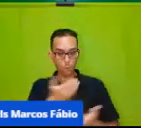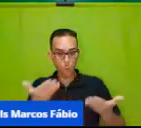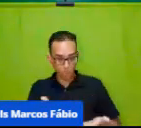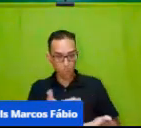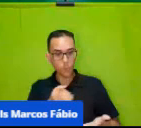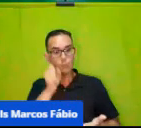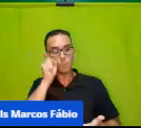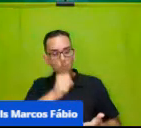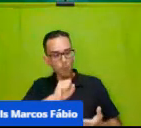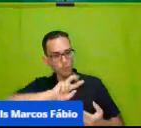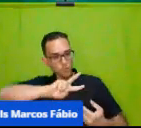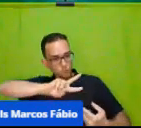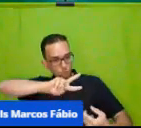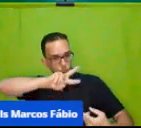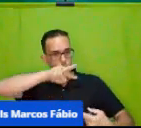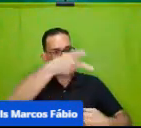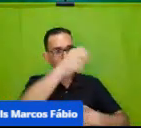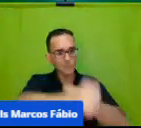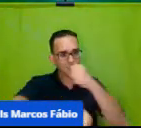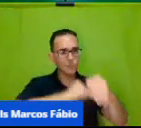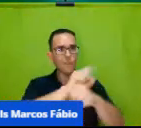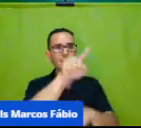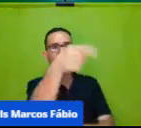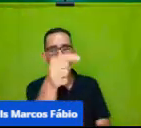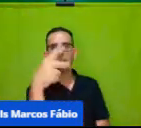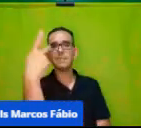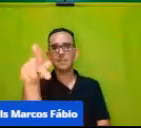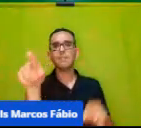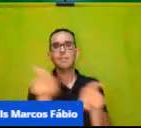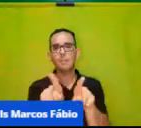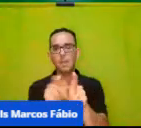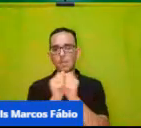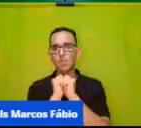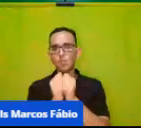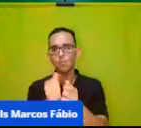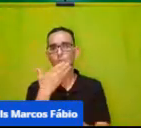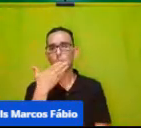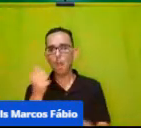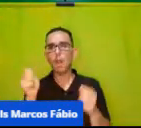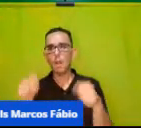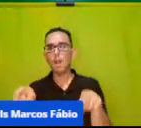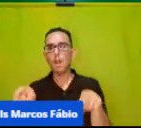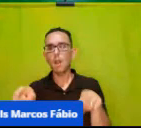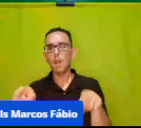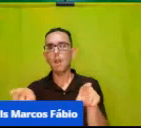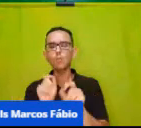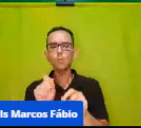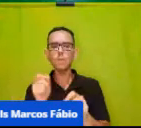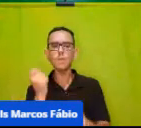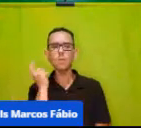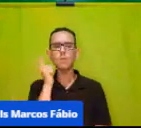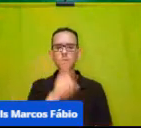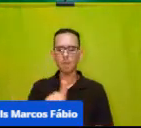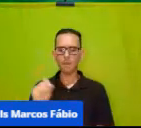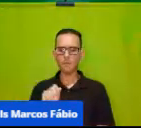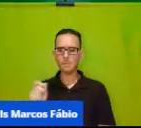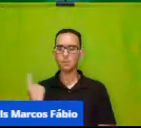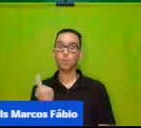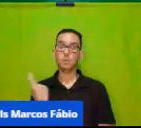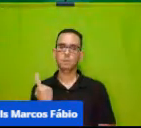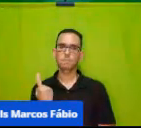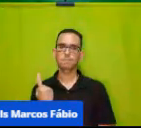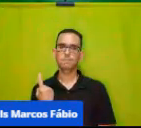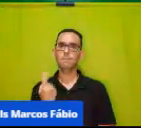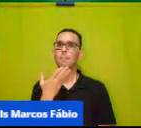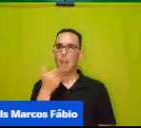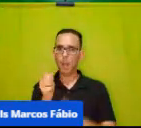ideias são compartilhadas, a gente constrói junto, e junto a gente faz melhor do que o que a gente já consegue fazer bem sozinho. Então